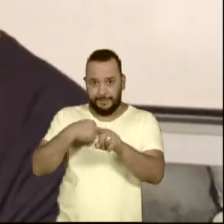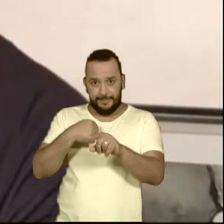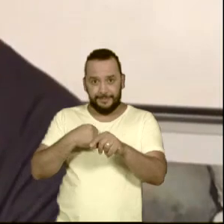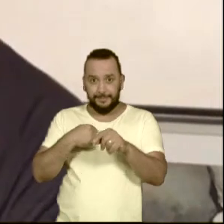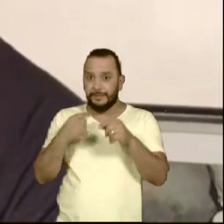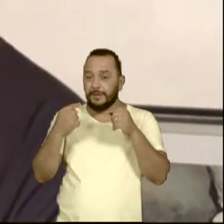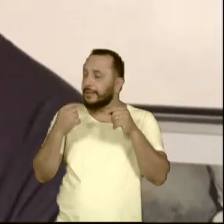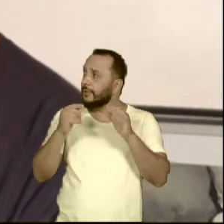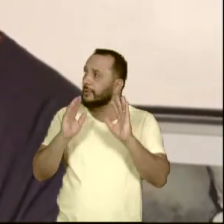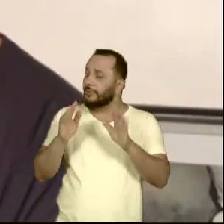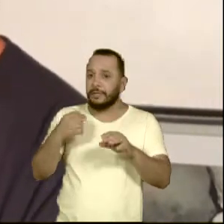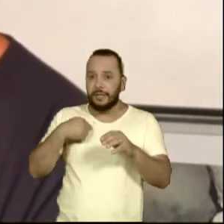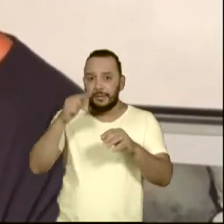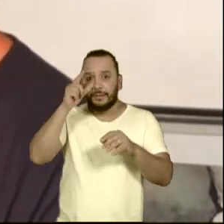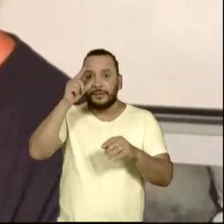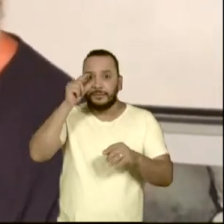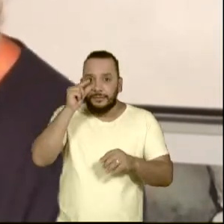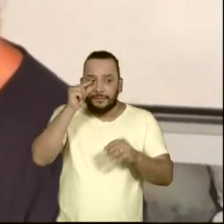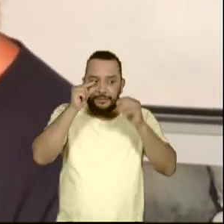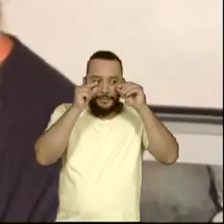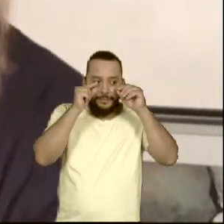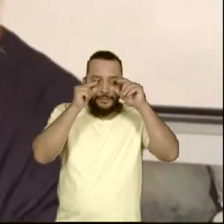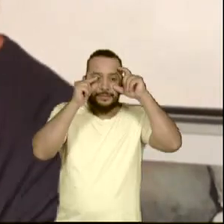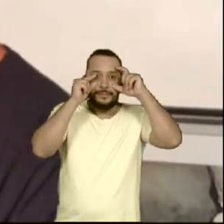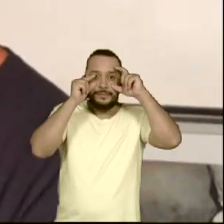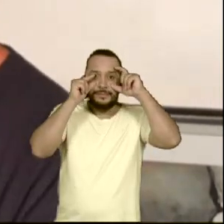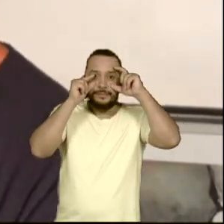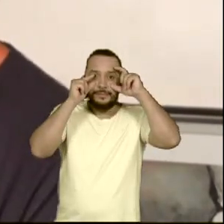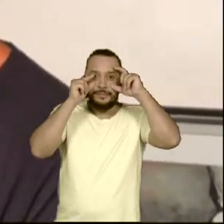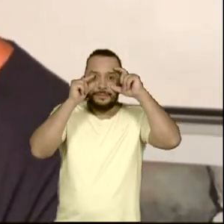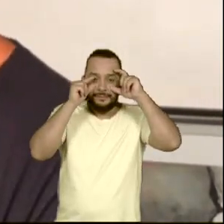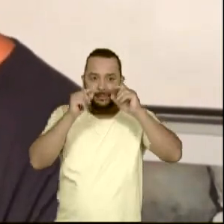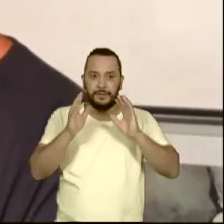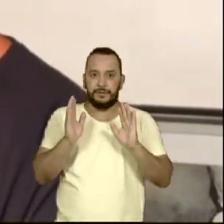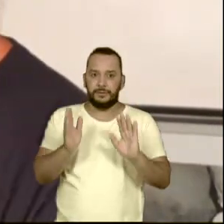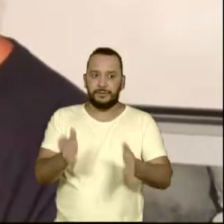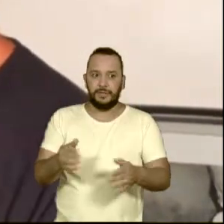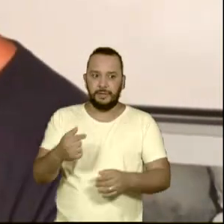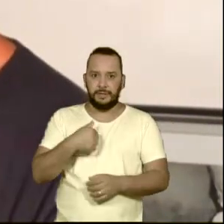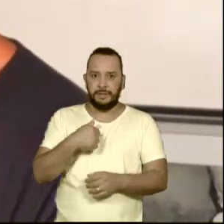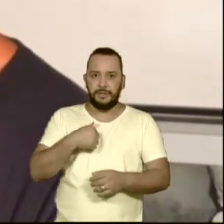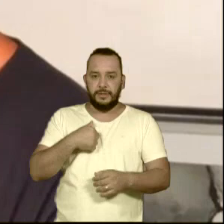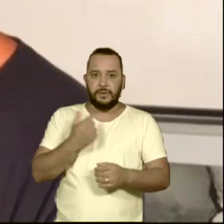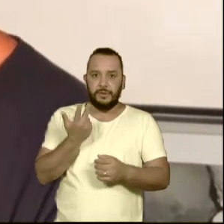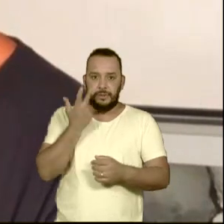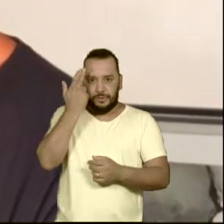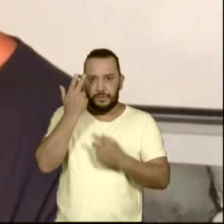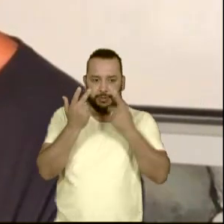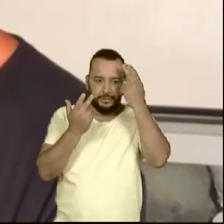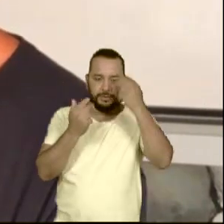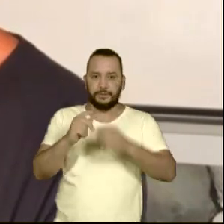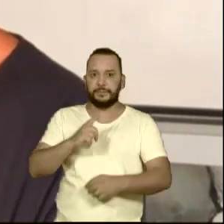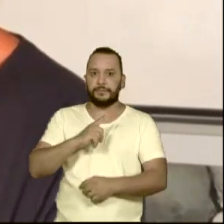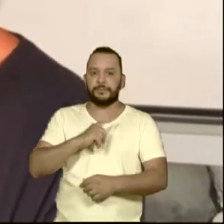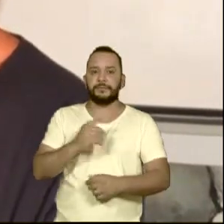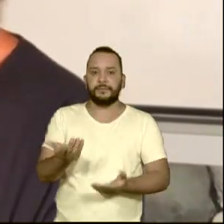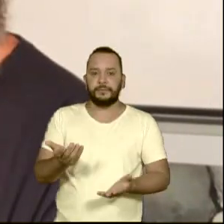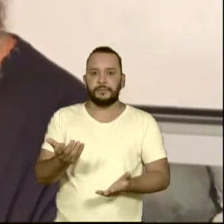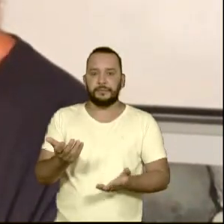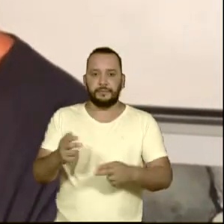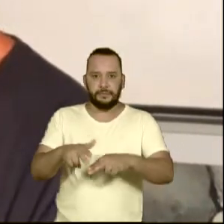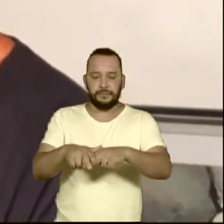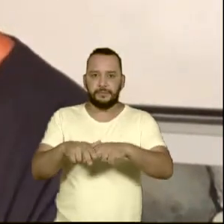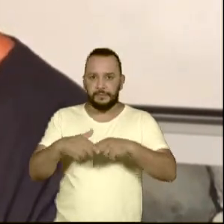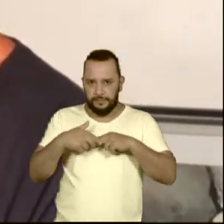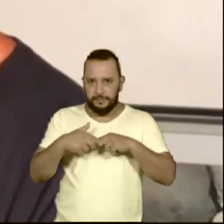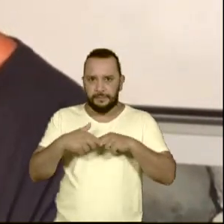8 graus de miopia. No olho ruim eu tinha 13 graus de miopia, tá? Eu operei, tá? Mas, por causa dessa